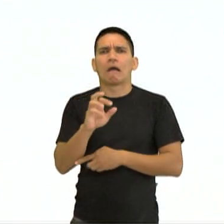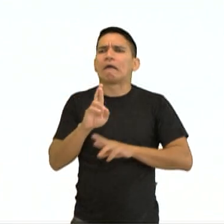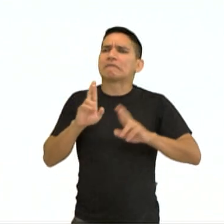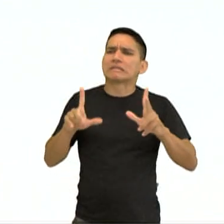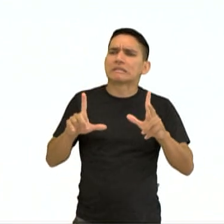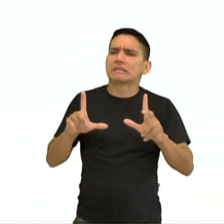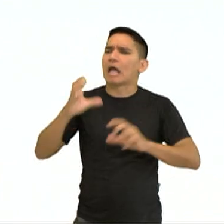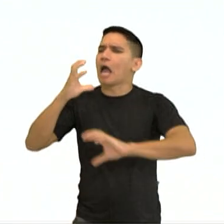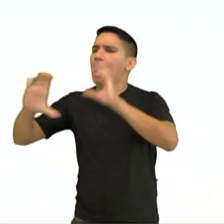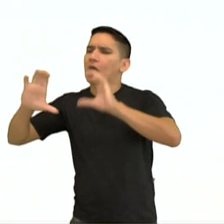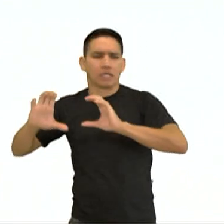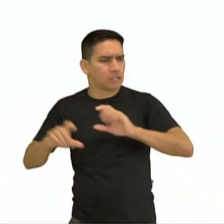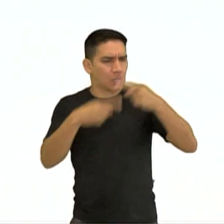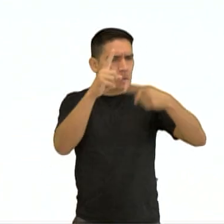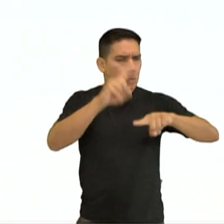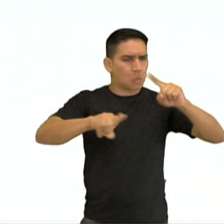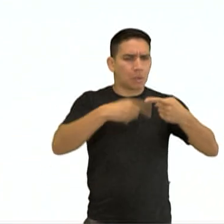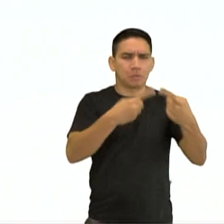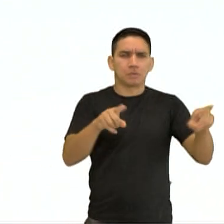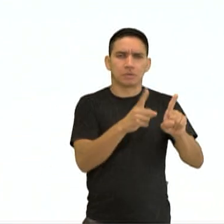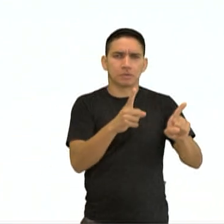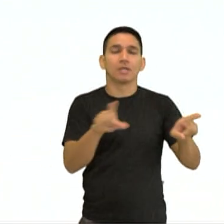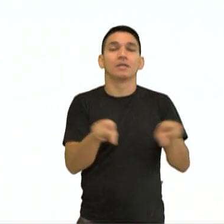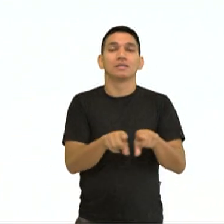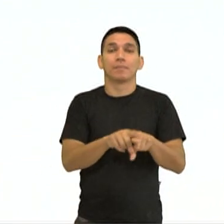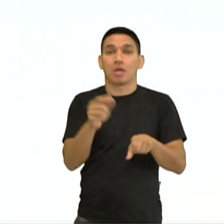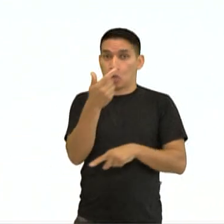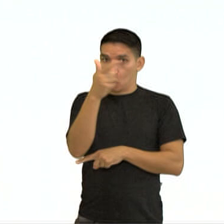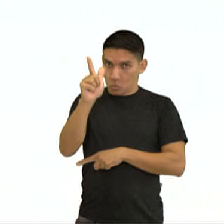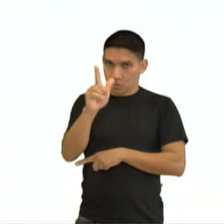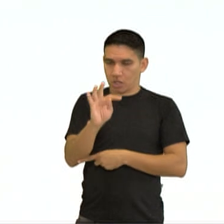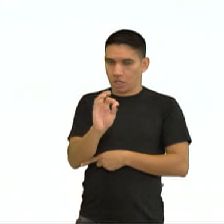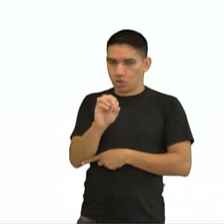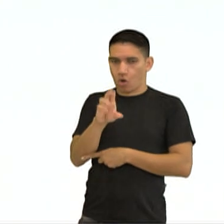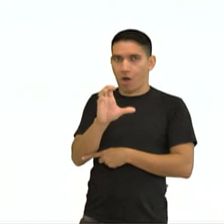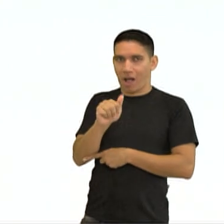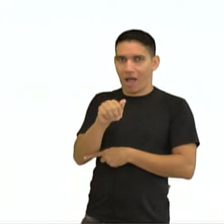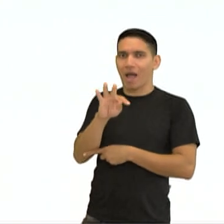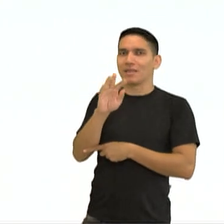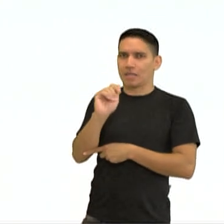de uma sonata e de uma tocata, que a gente nem falou da tocata, mas eu vou